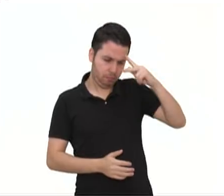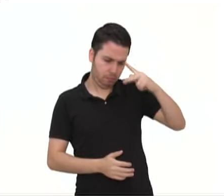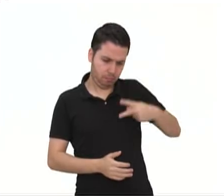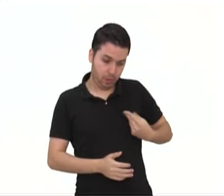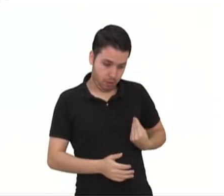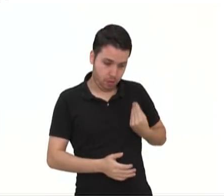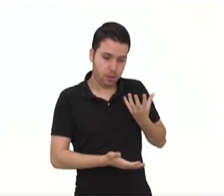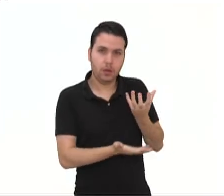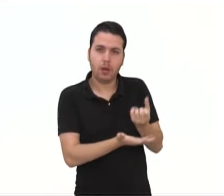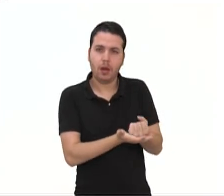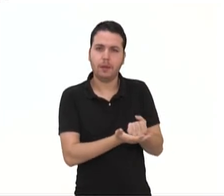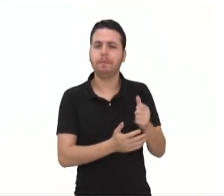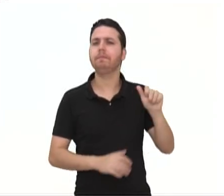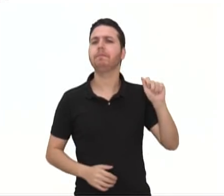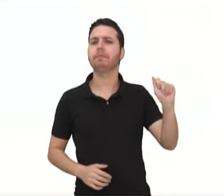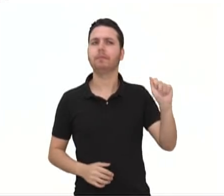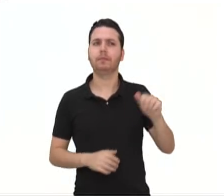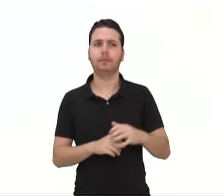Letra A.